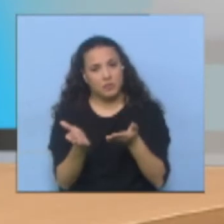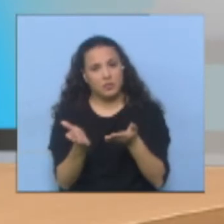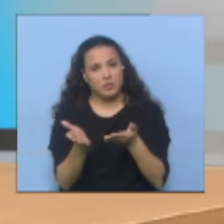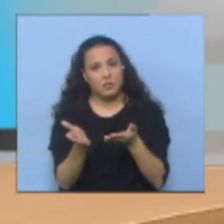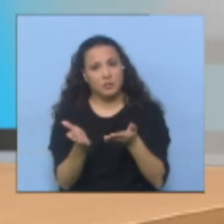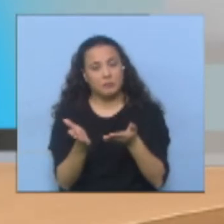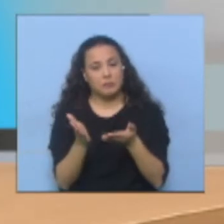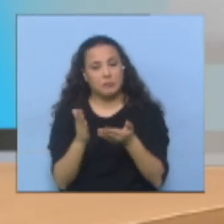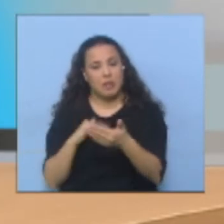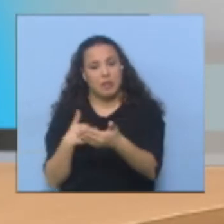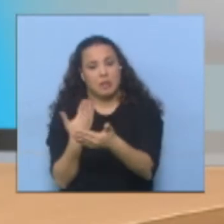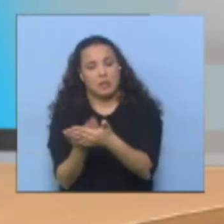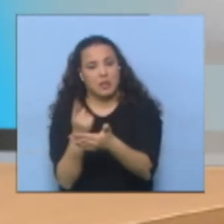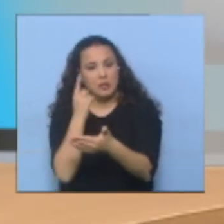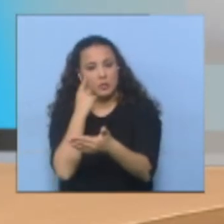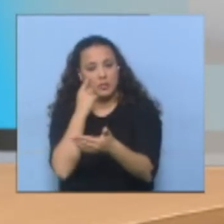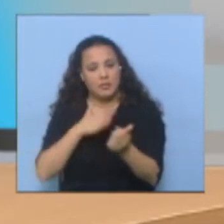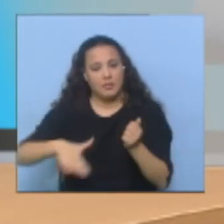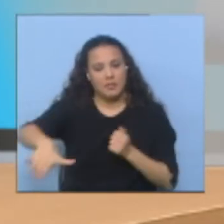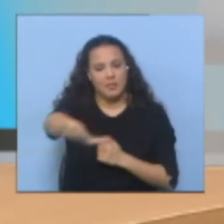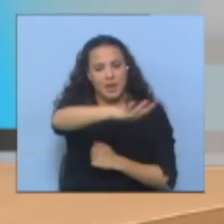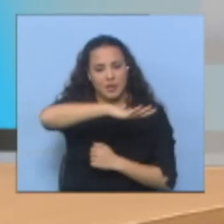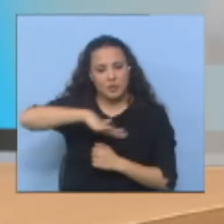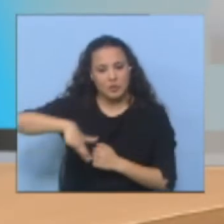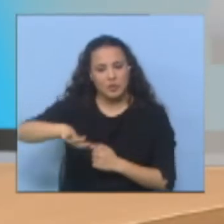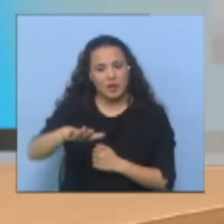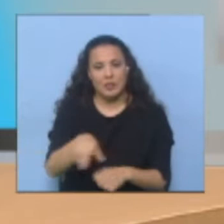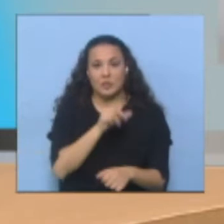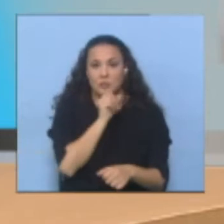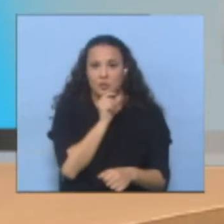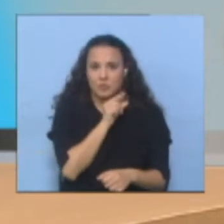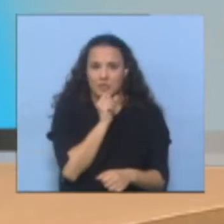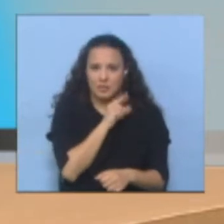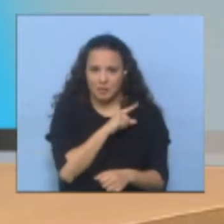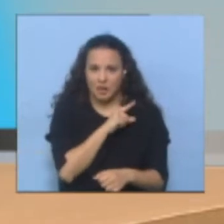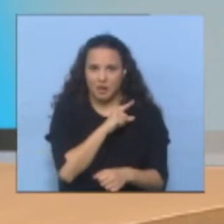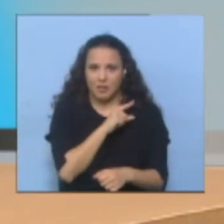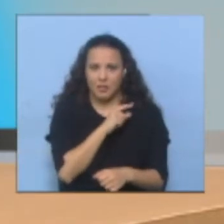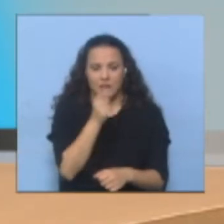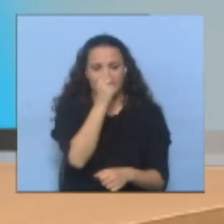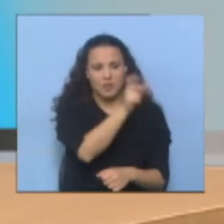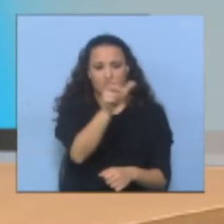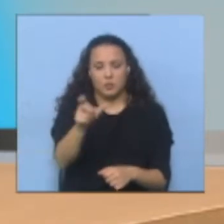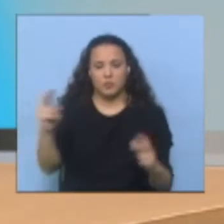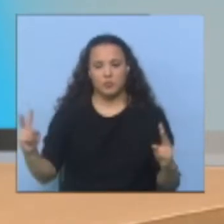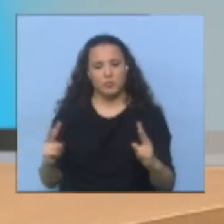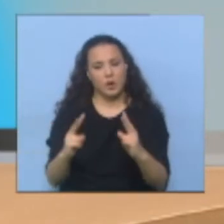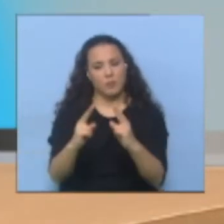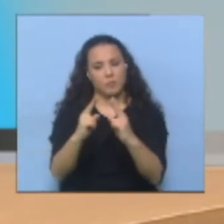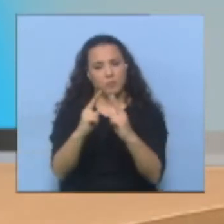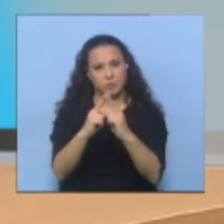a dar a conhecer a região e as potencialidades turísticas da região, pôr os operadores em contacto com os empresários locais